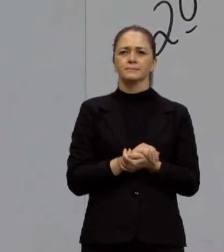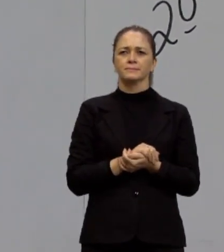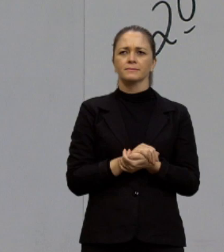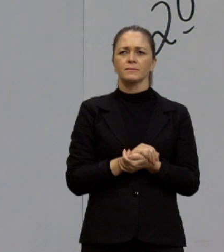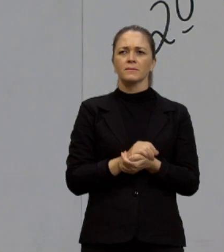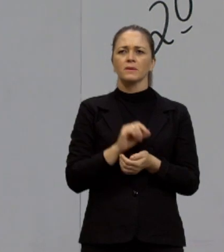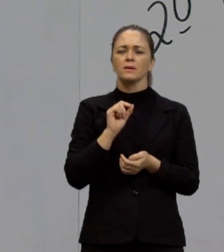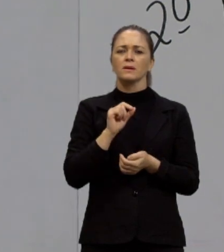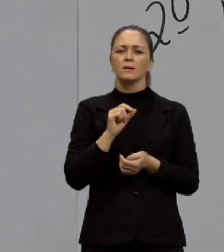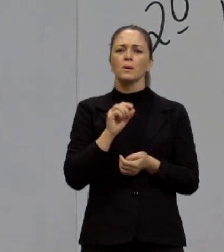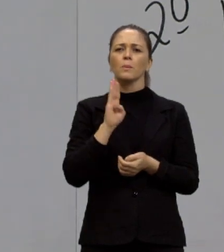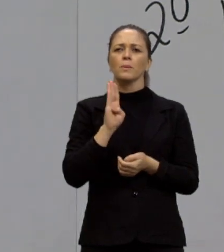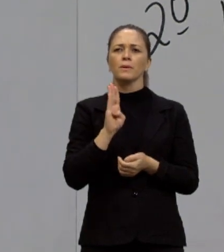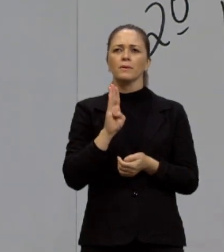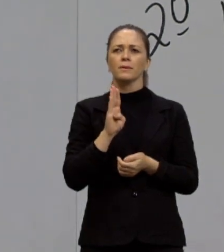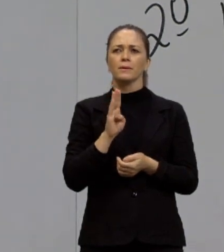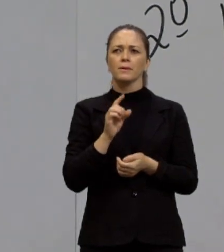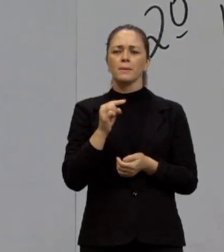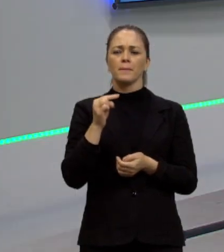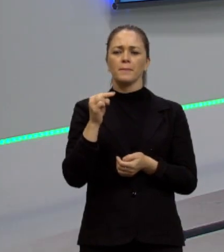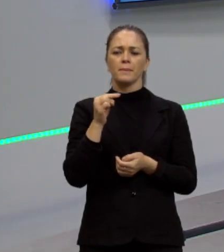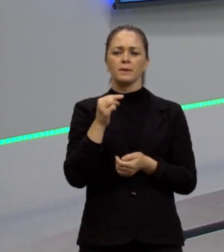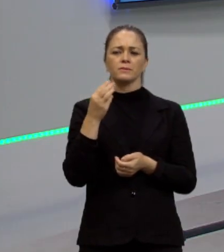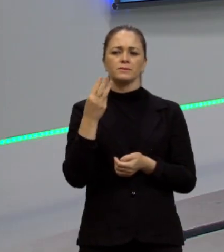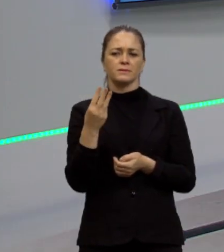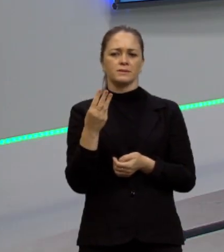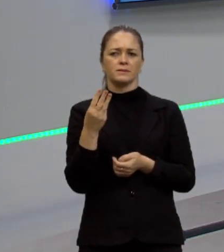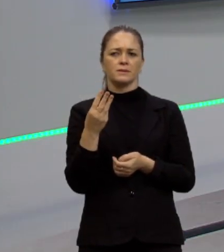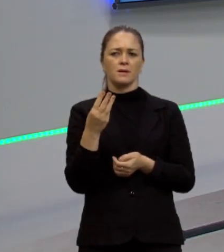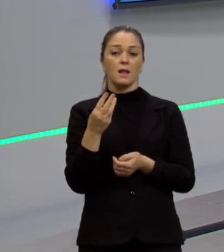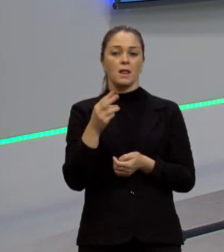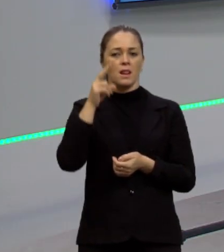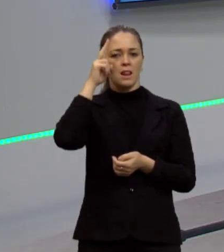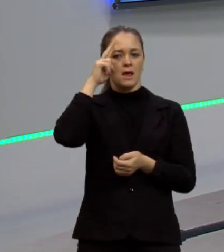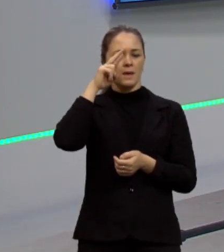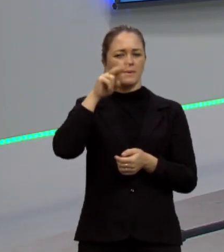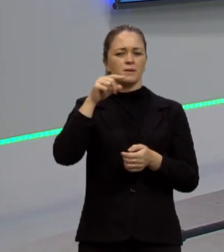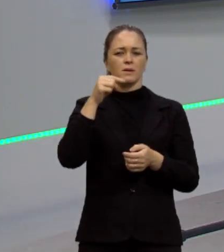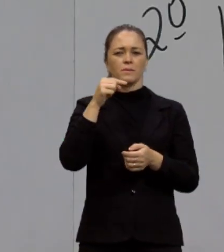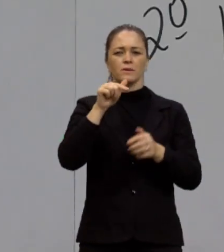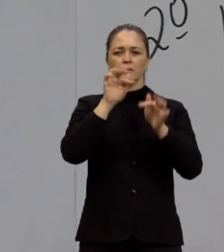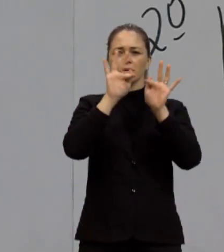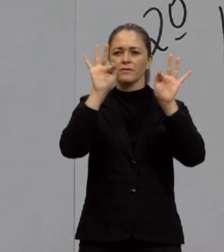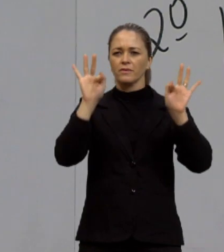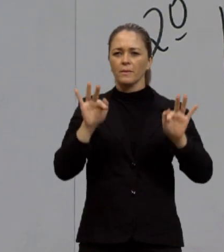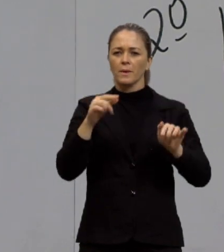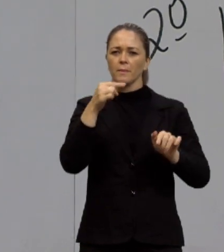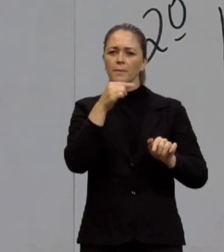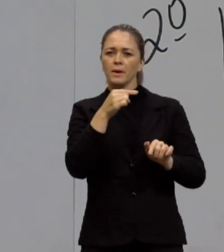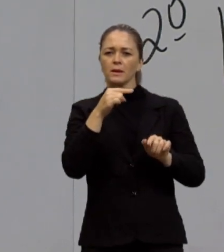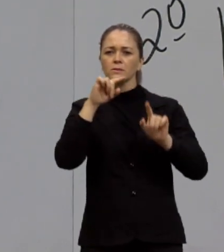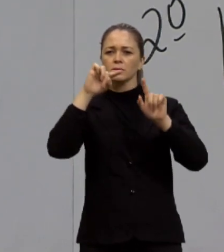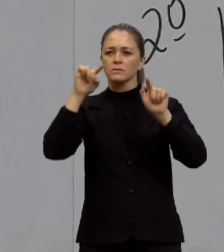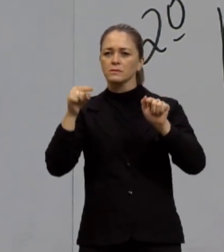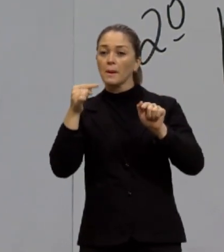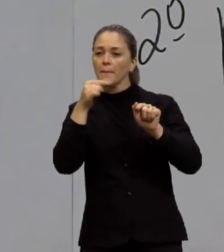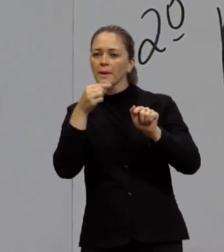Quem é o B? Menos 3. Tem o menos da fórmula. Então, menos, menos